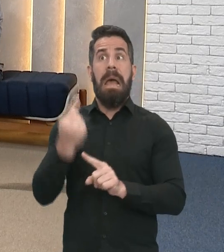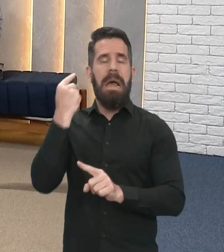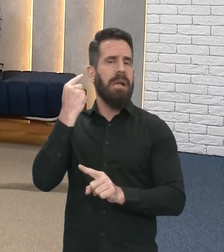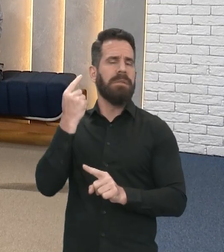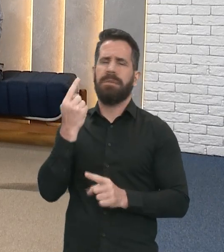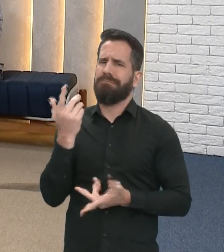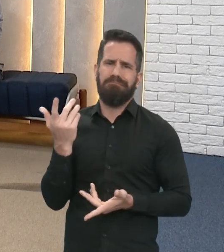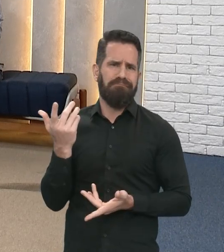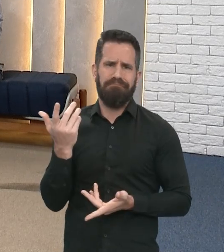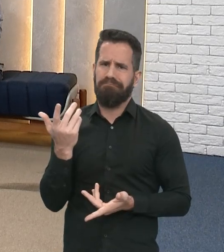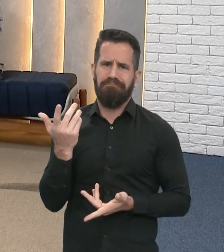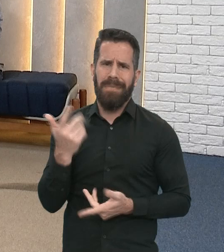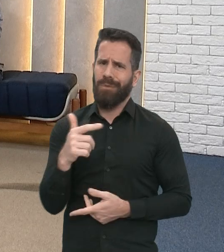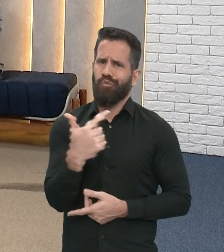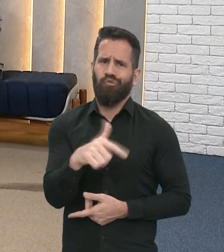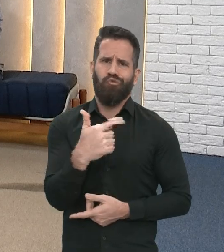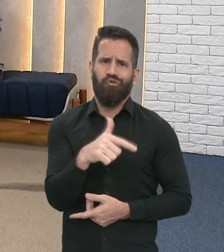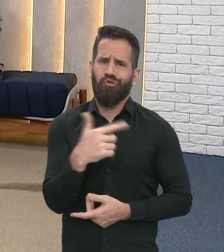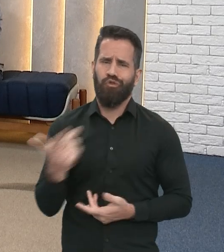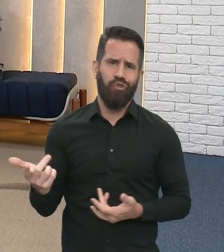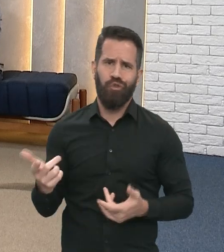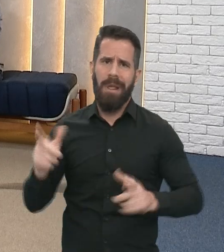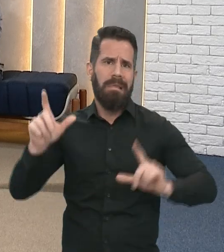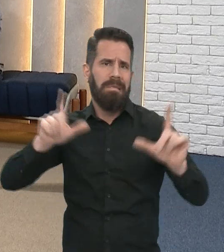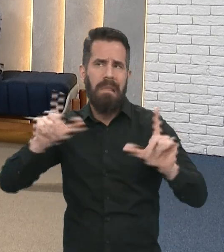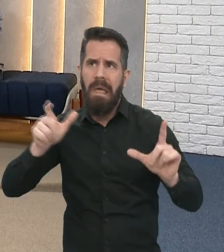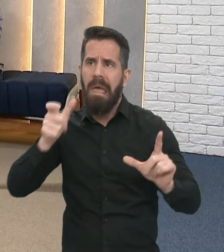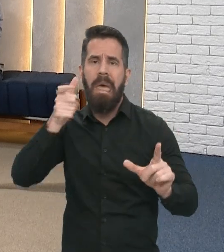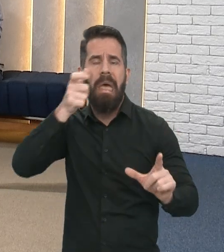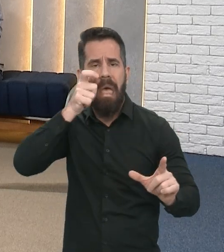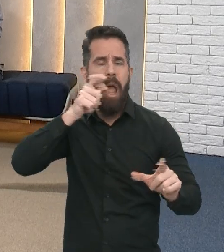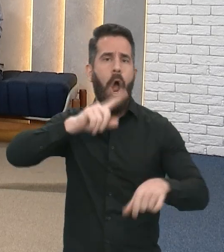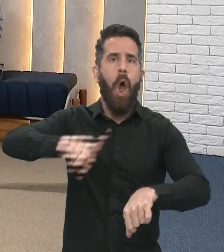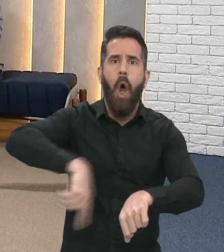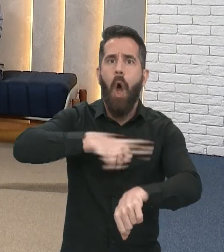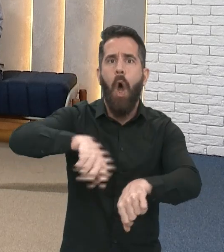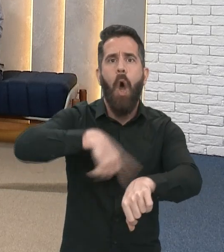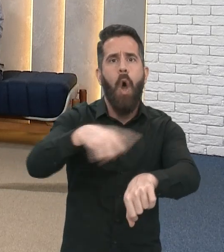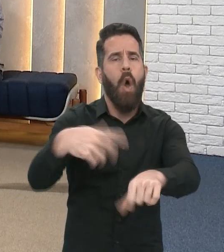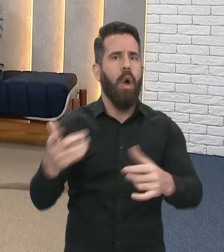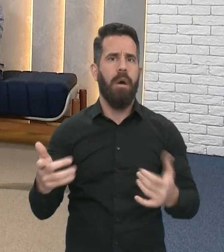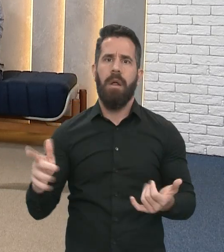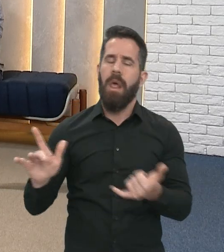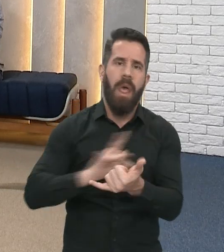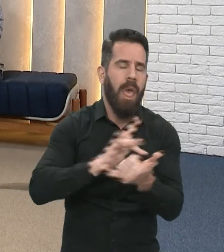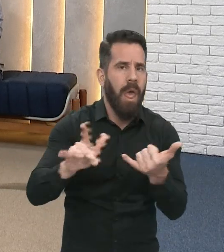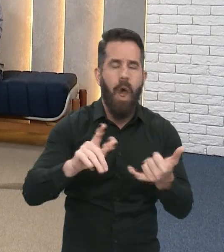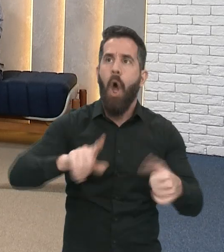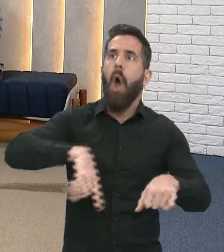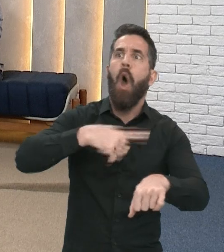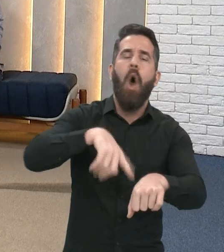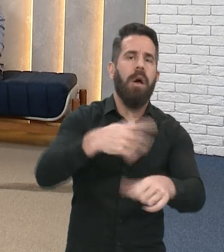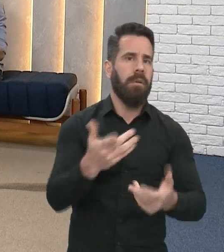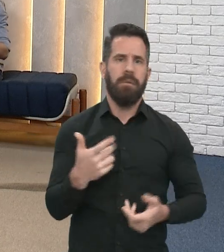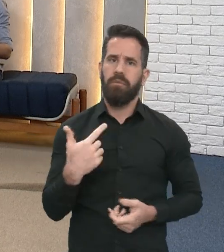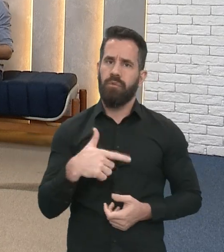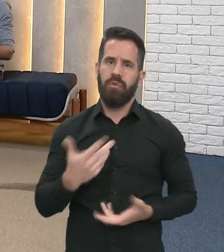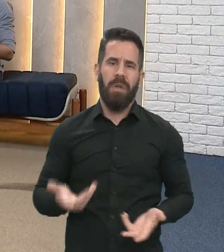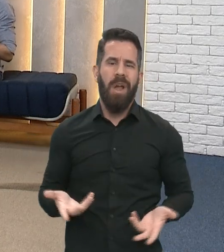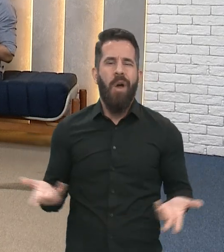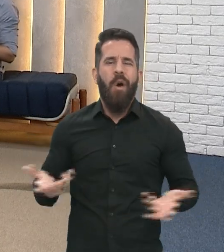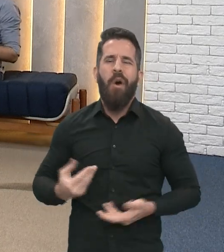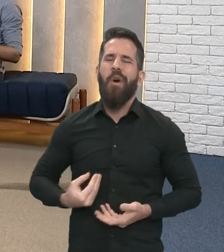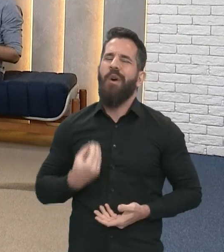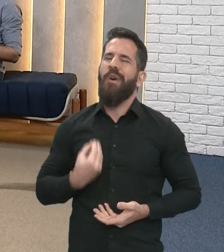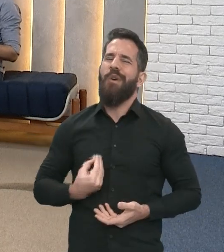tela com a quantidade de tempo que se tem hoje. Até porque não tinha essa mobilidade